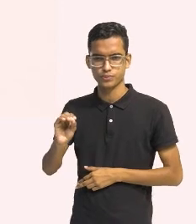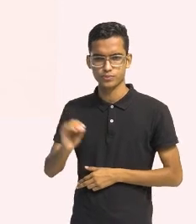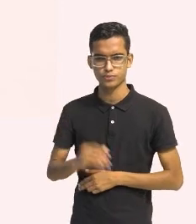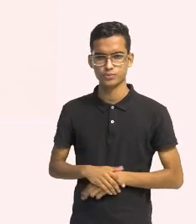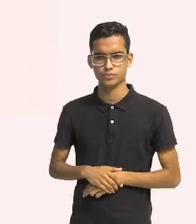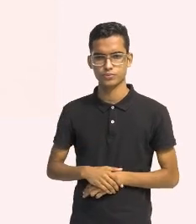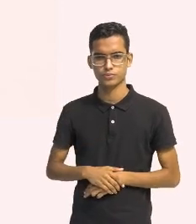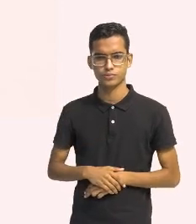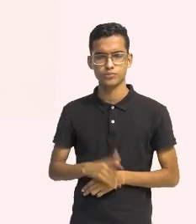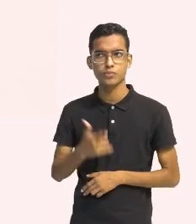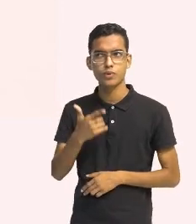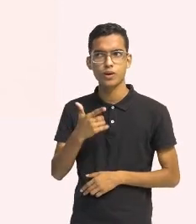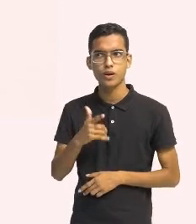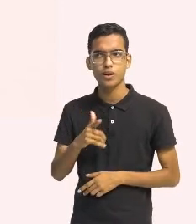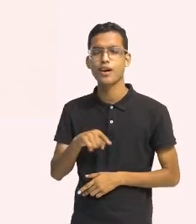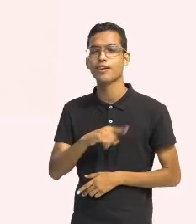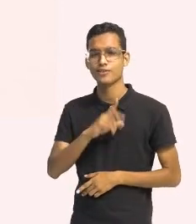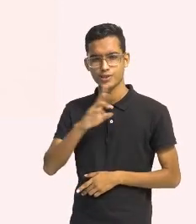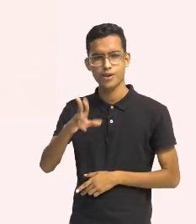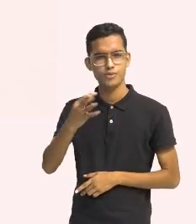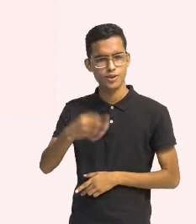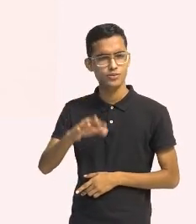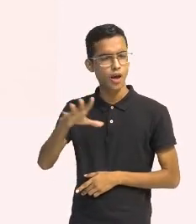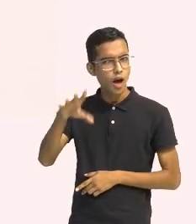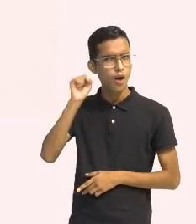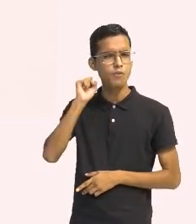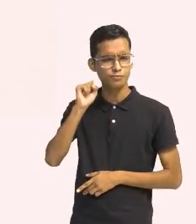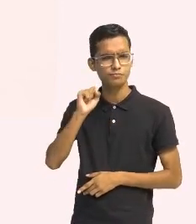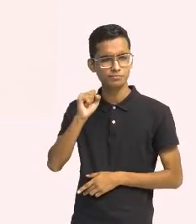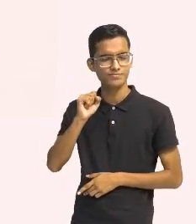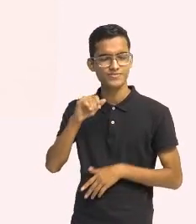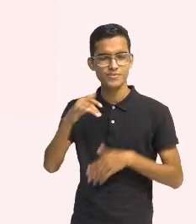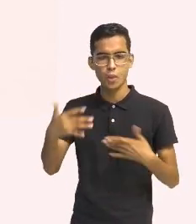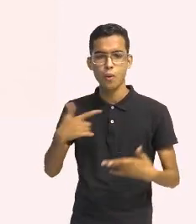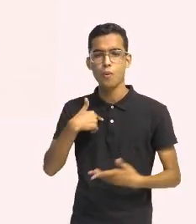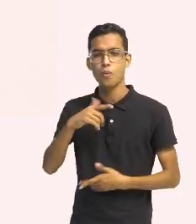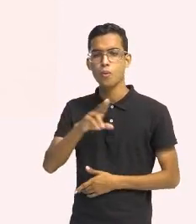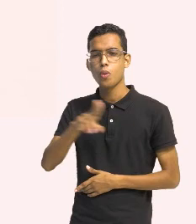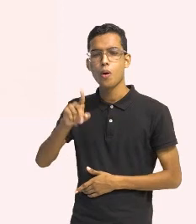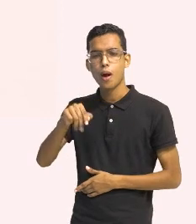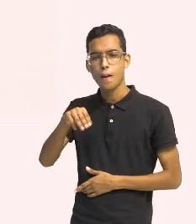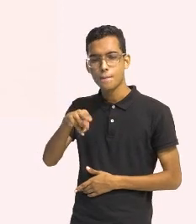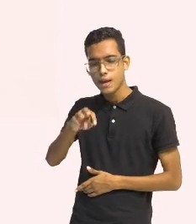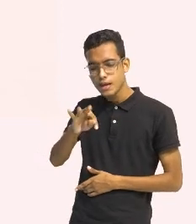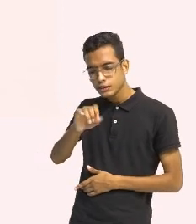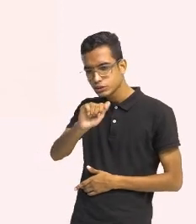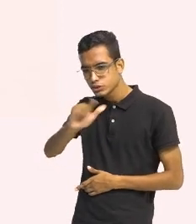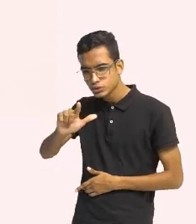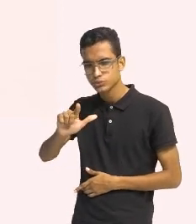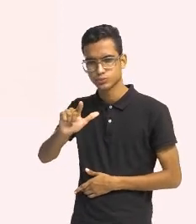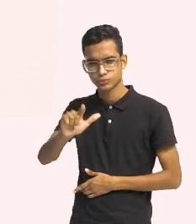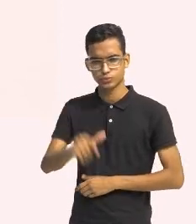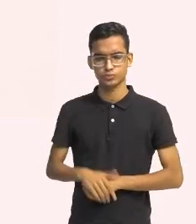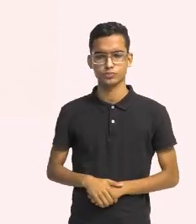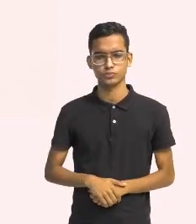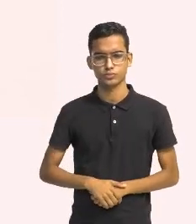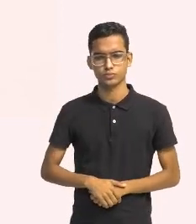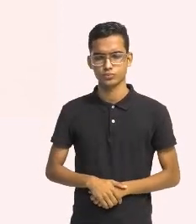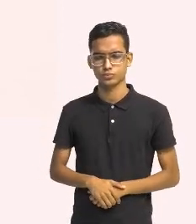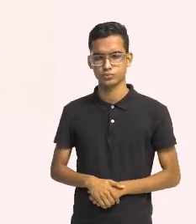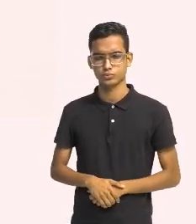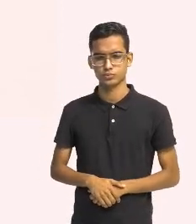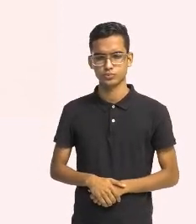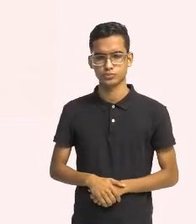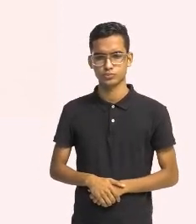ouvi vocês daqui, de tão alto que vocês falaram. O nome dele é metil, tá? Como vocês podem observar, tem